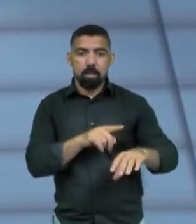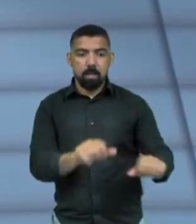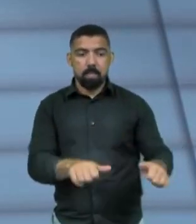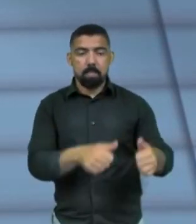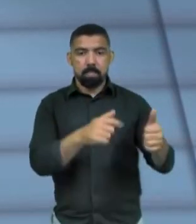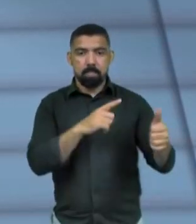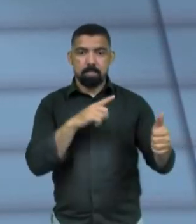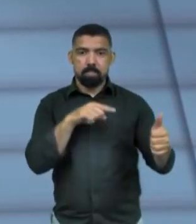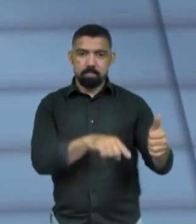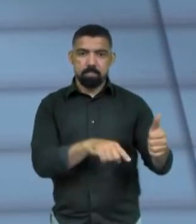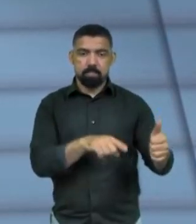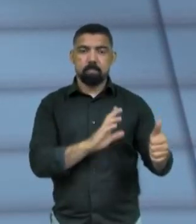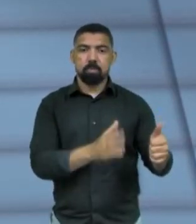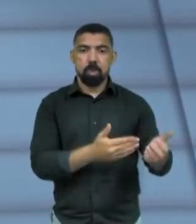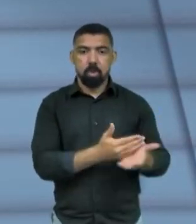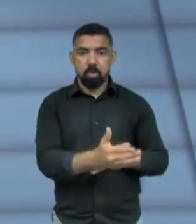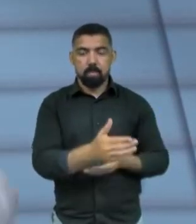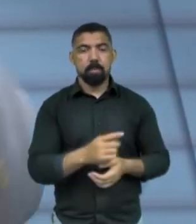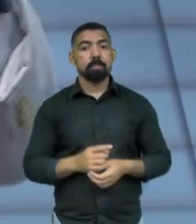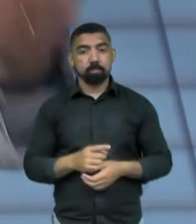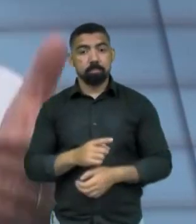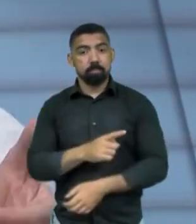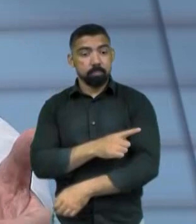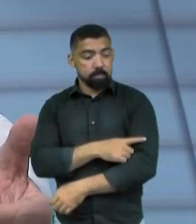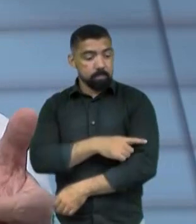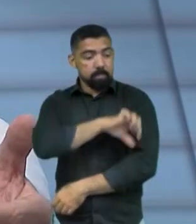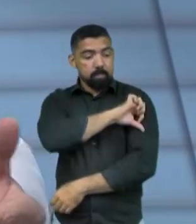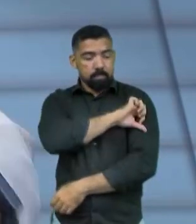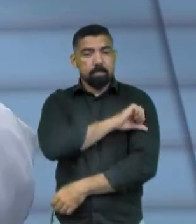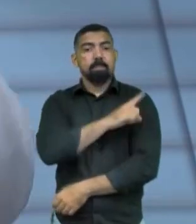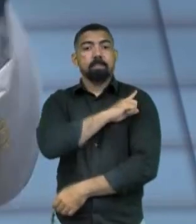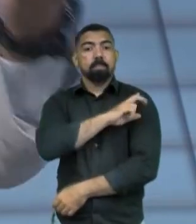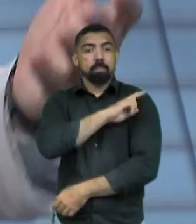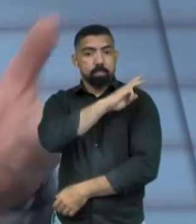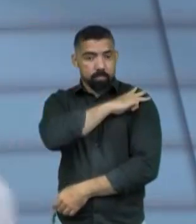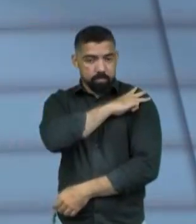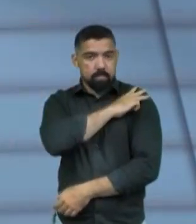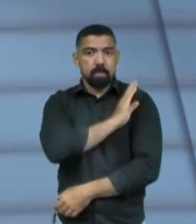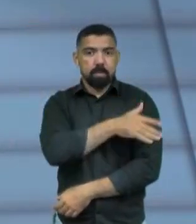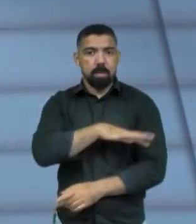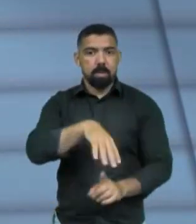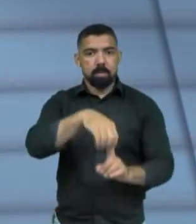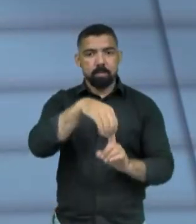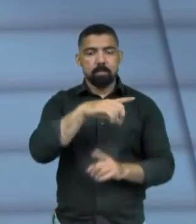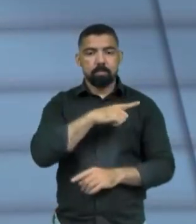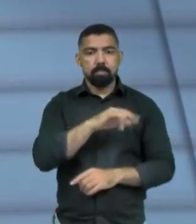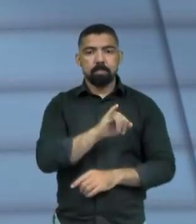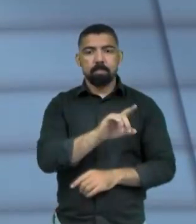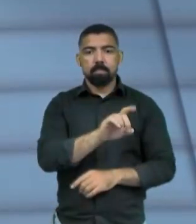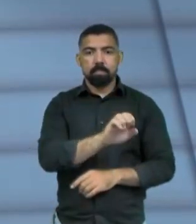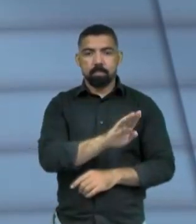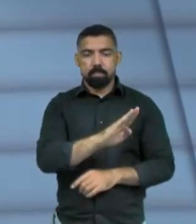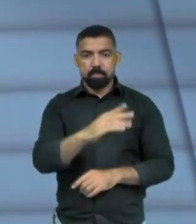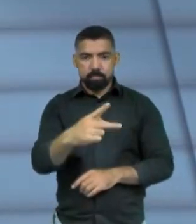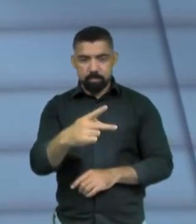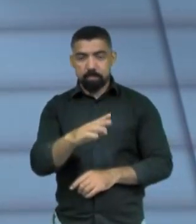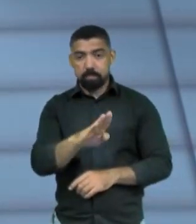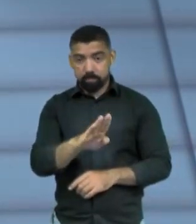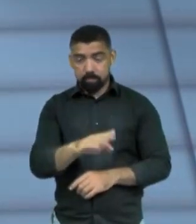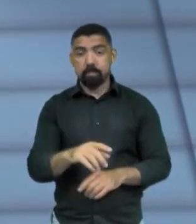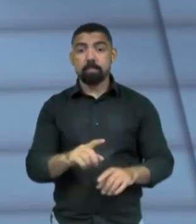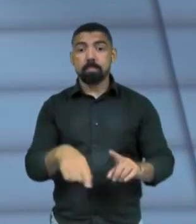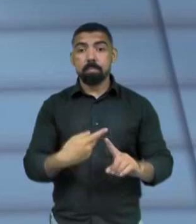melhorada, começando no ensino fundamental, indo para o ensino médio, onde a gente já se destaca no IDEB, e também no ensino superior, com